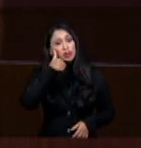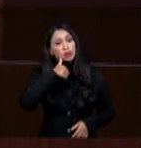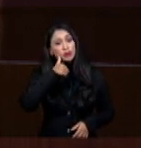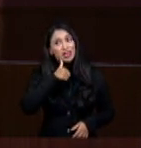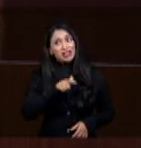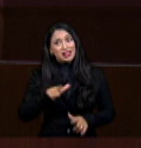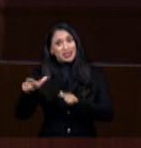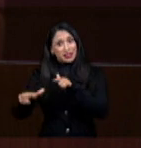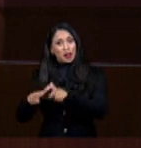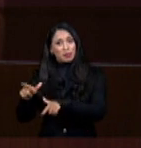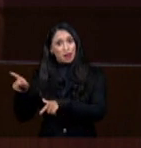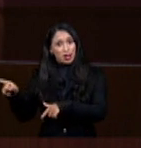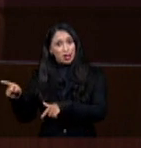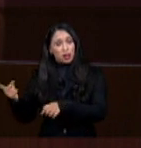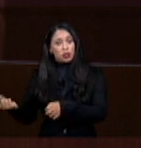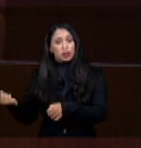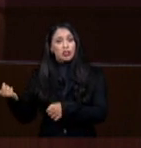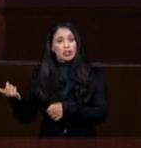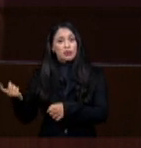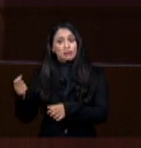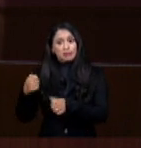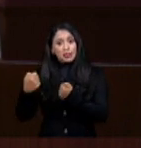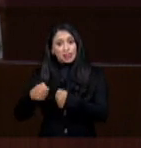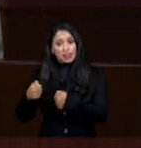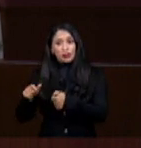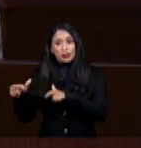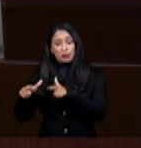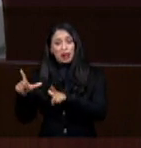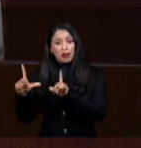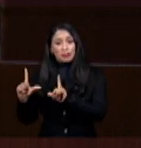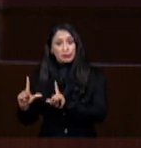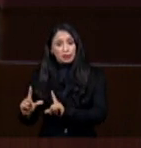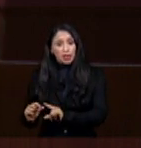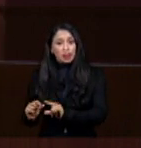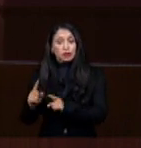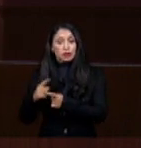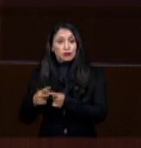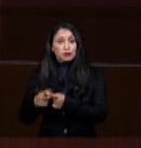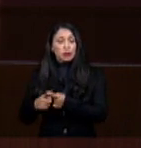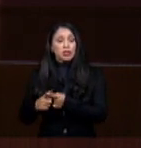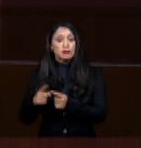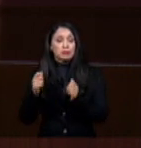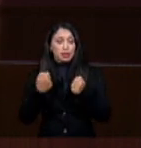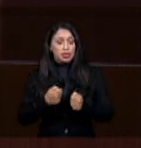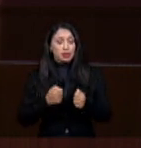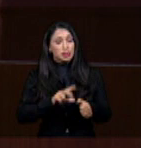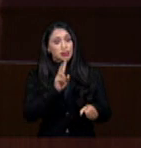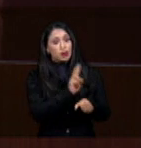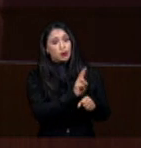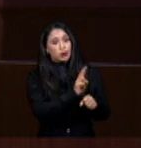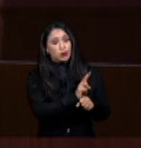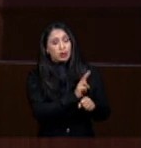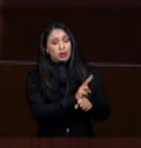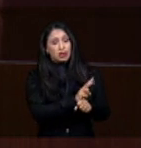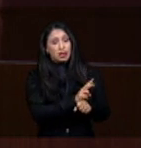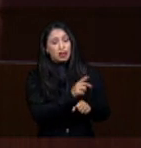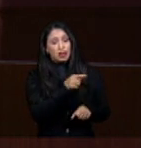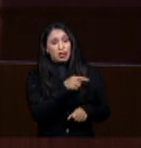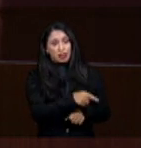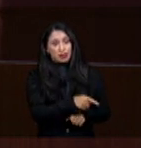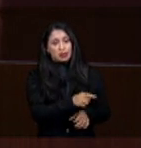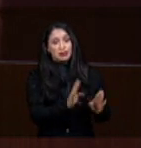trabalham e são obrigadas a trabalhar menos em razão de uma rede de proteção social é ineficiente